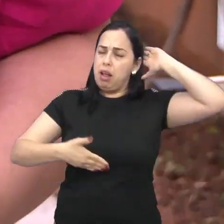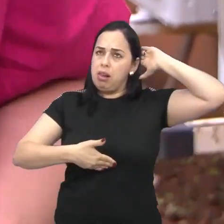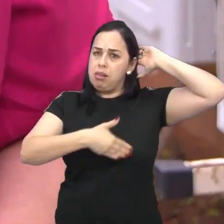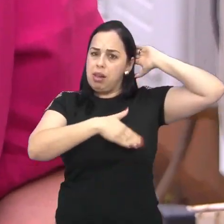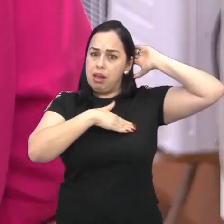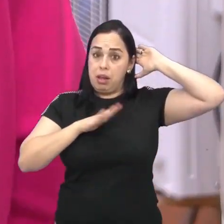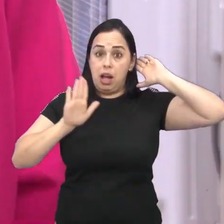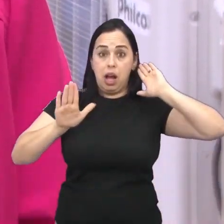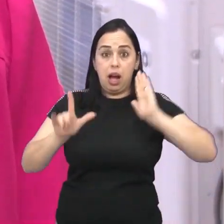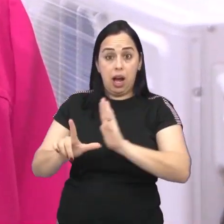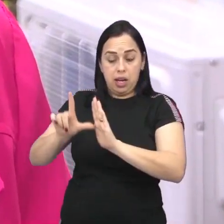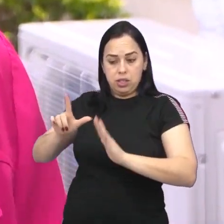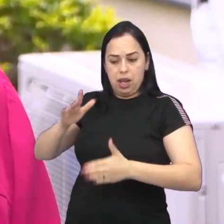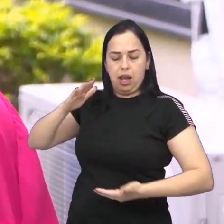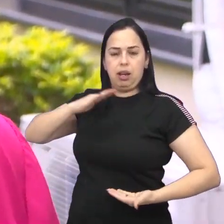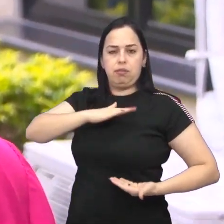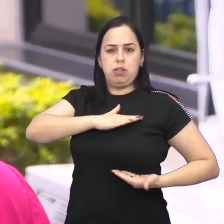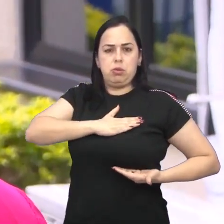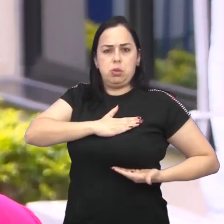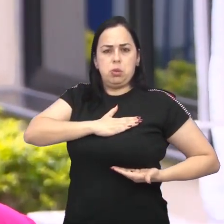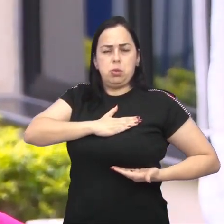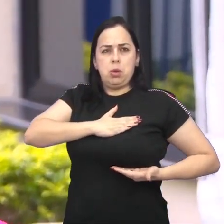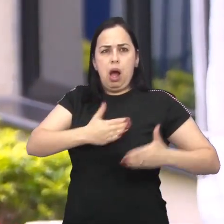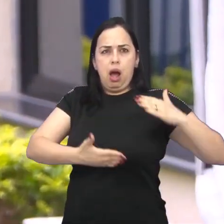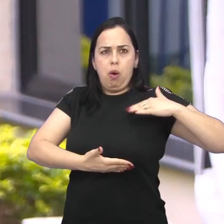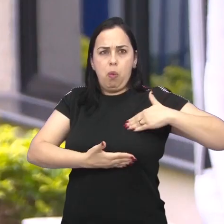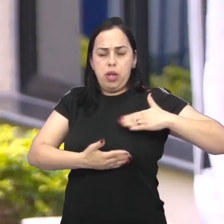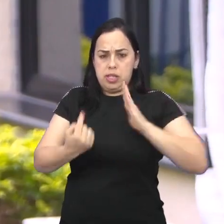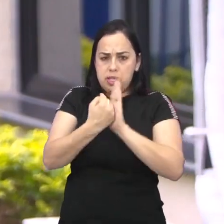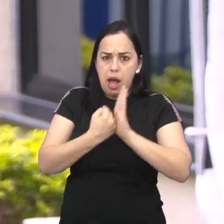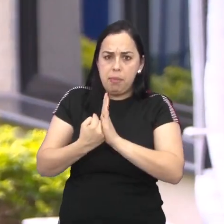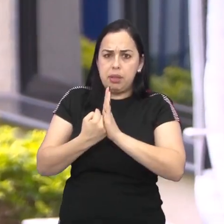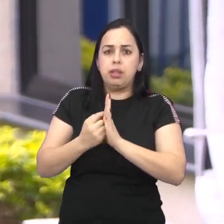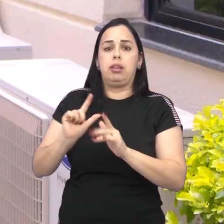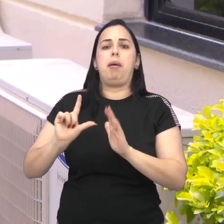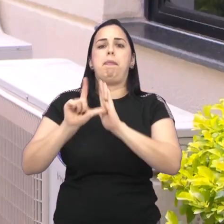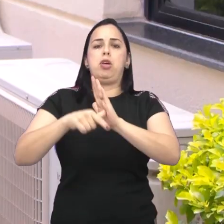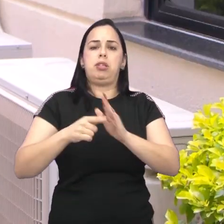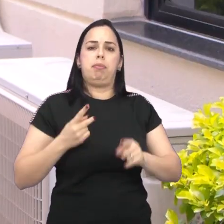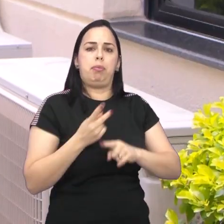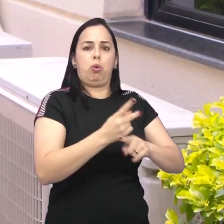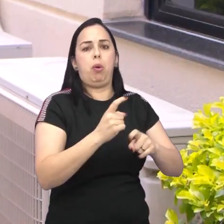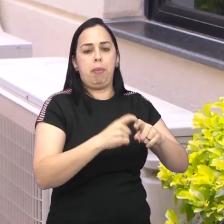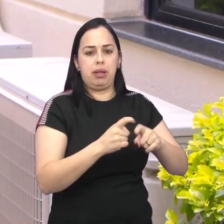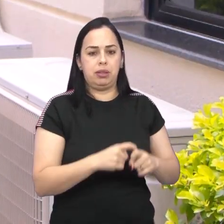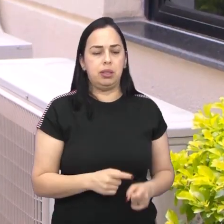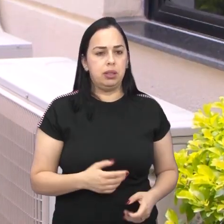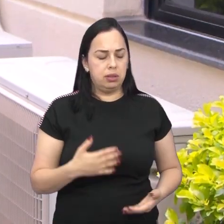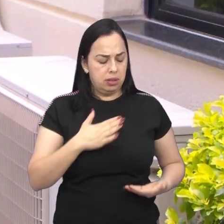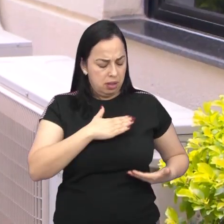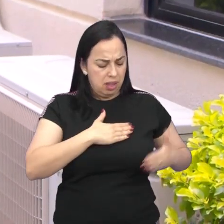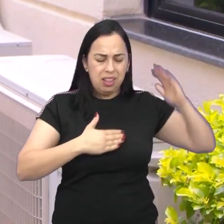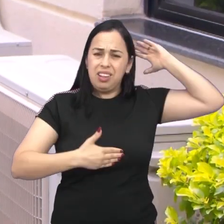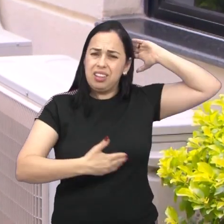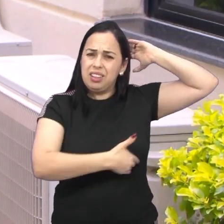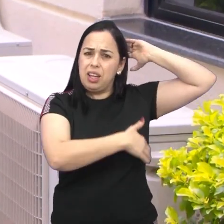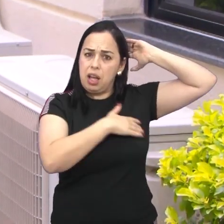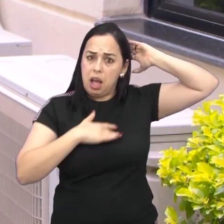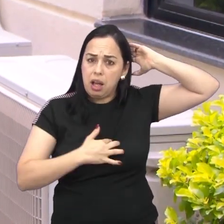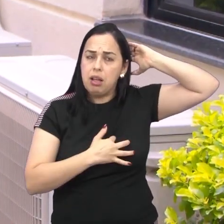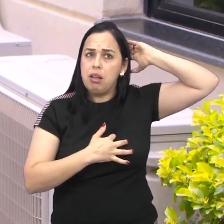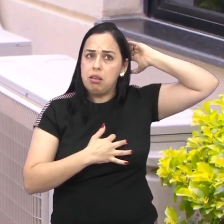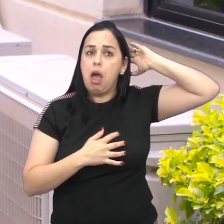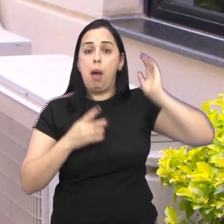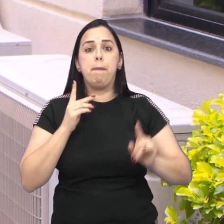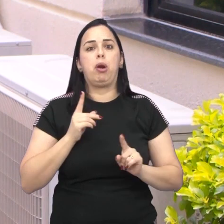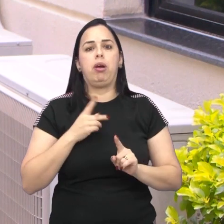E mesmo já tendo feito a mamografia, consultou um especialista. Assim que eu percebi que tinha alguma coisa diferente, eu já procurei